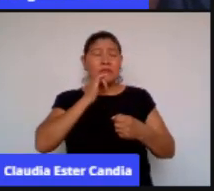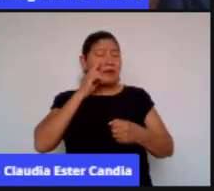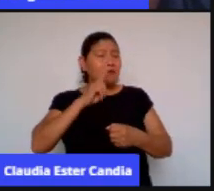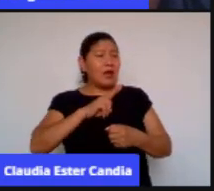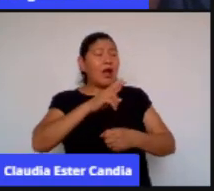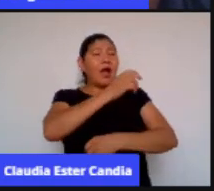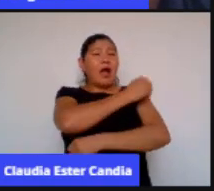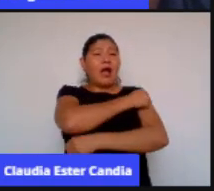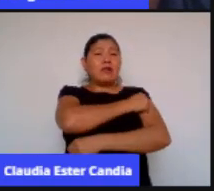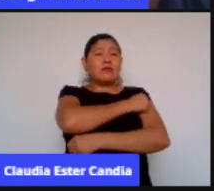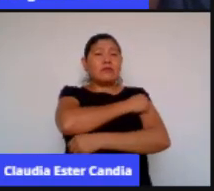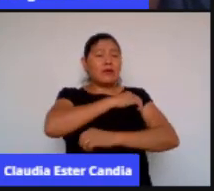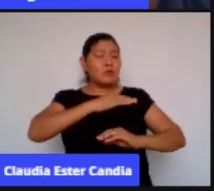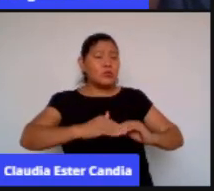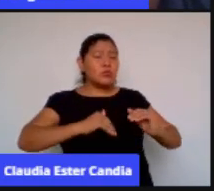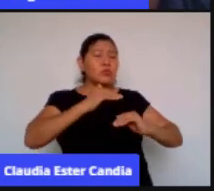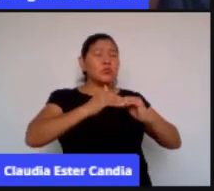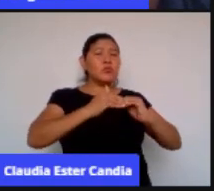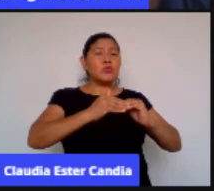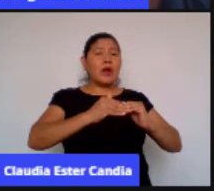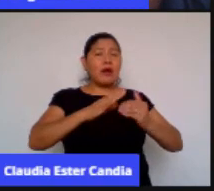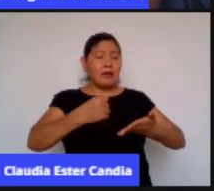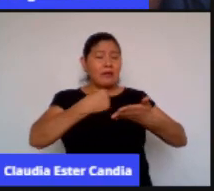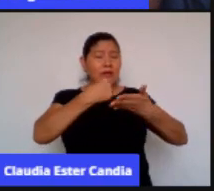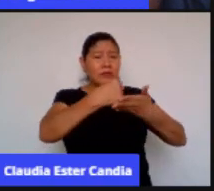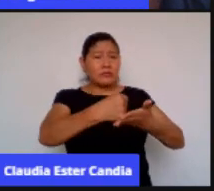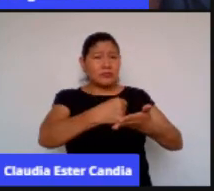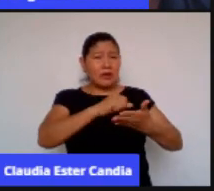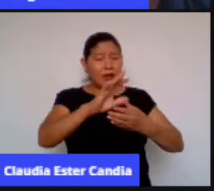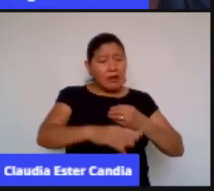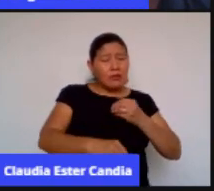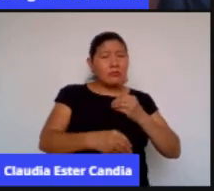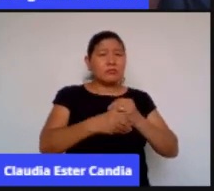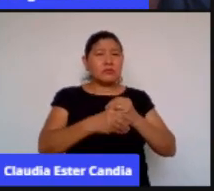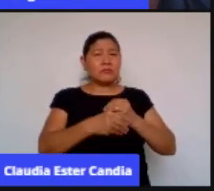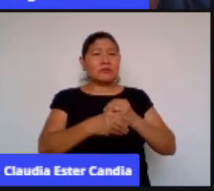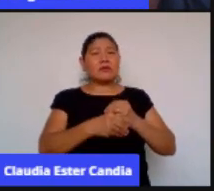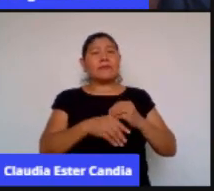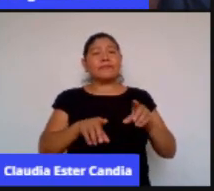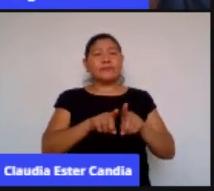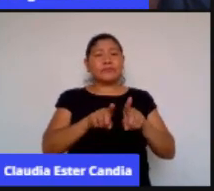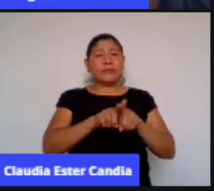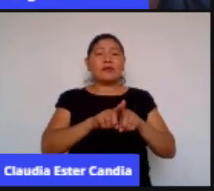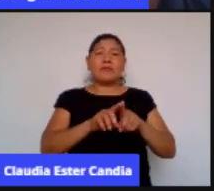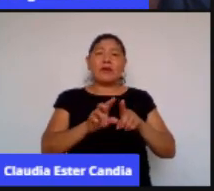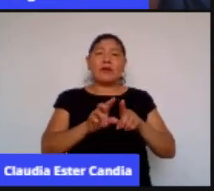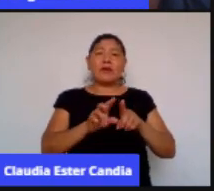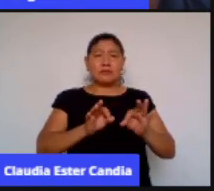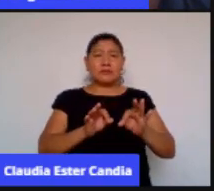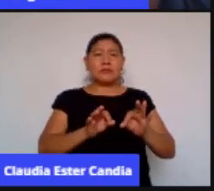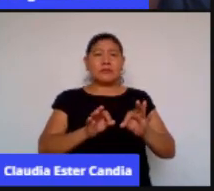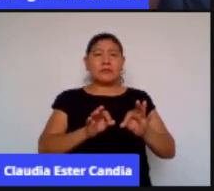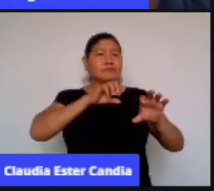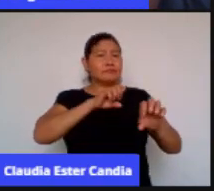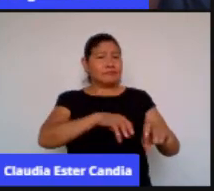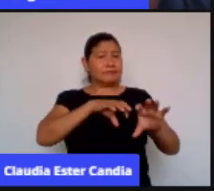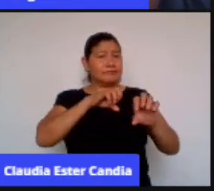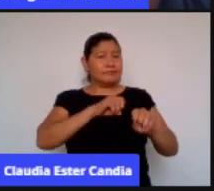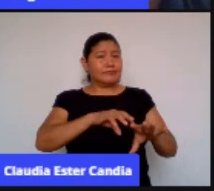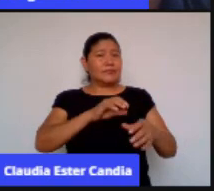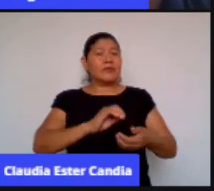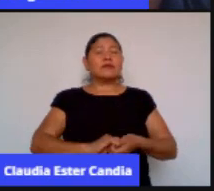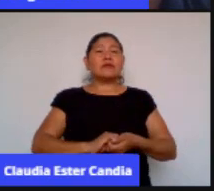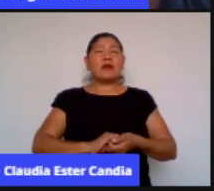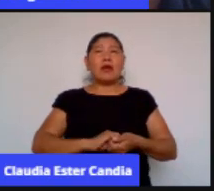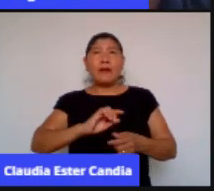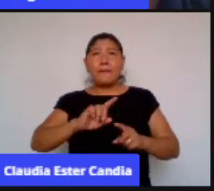de ter atividades as complementares a esse caderno. E ao desenvolver esse caderno de atividades, mais as